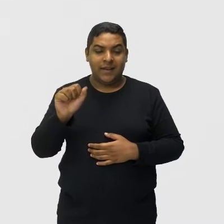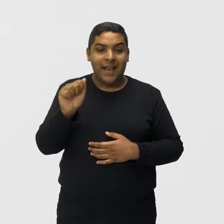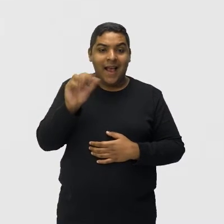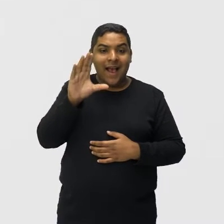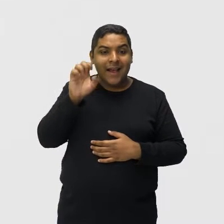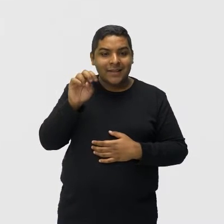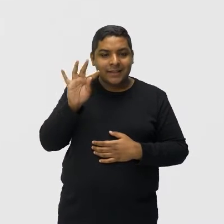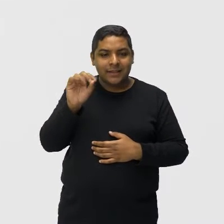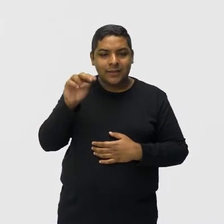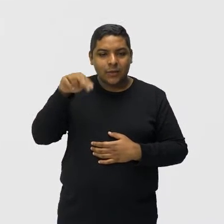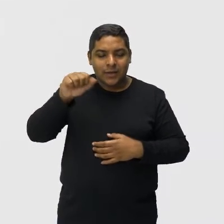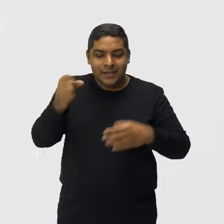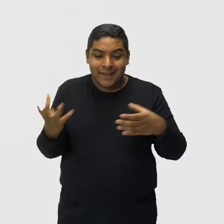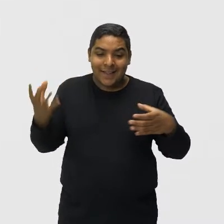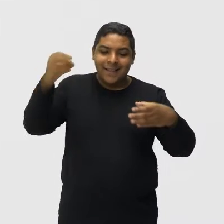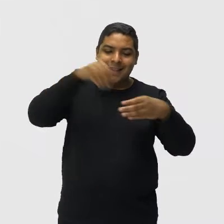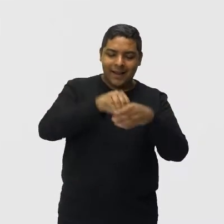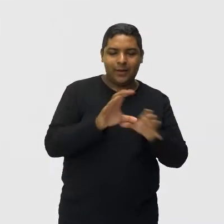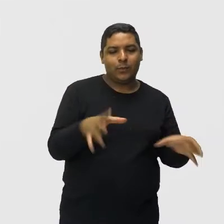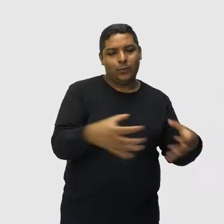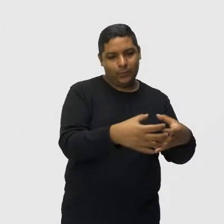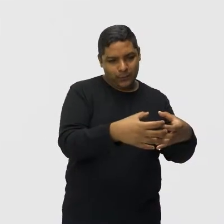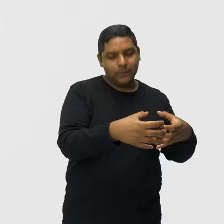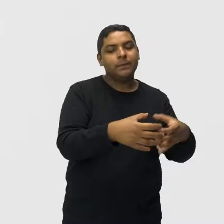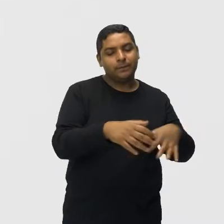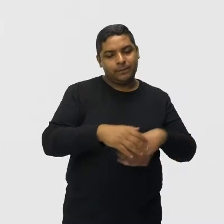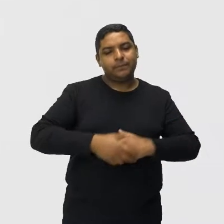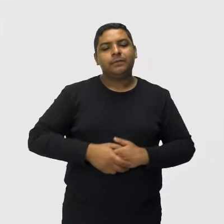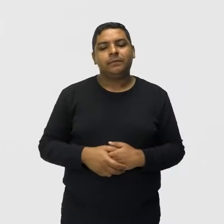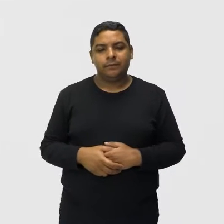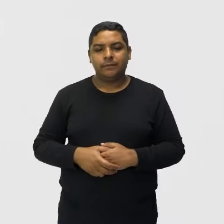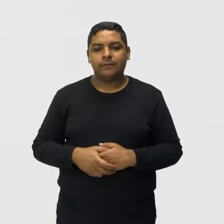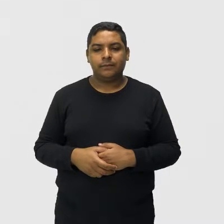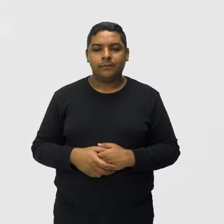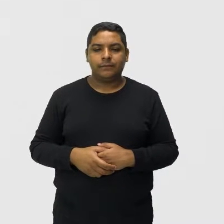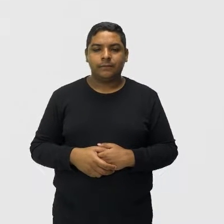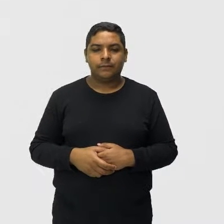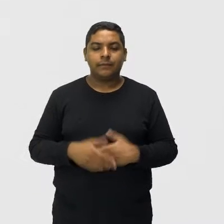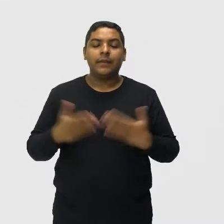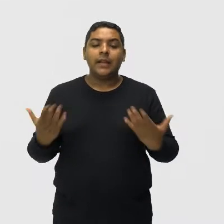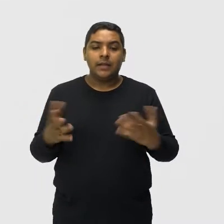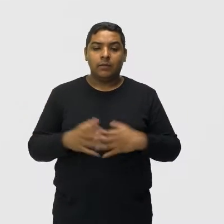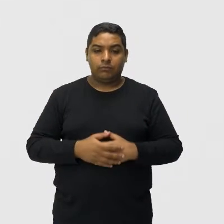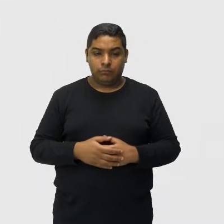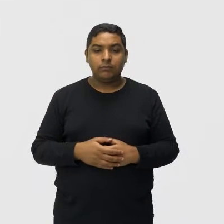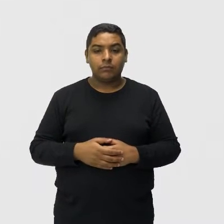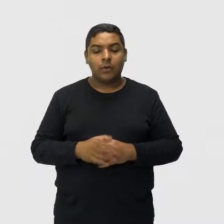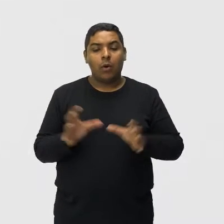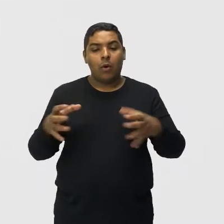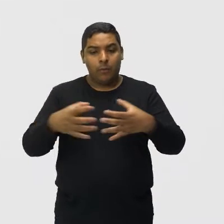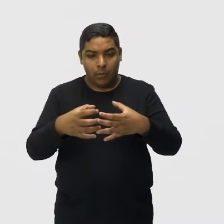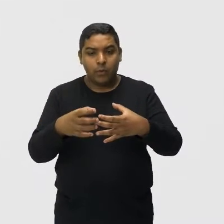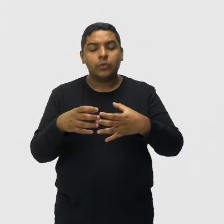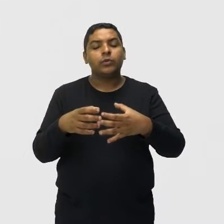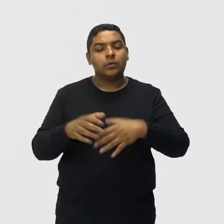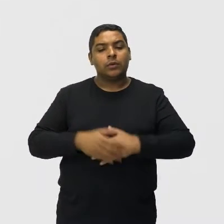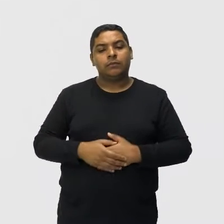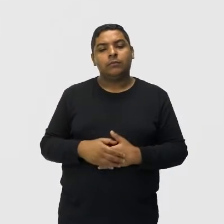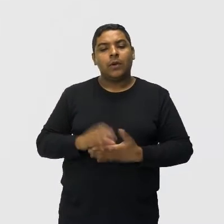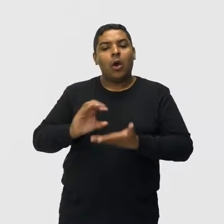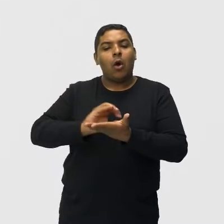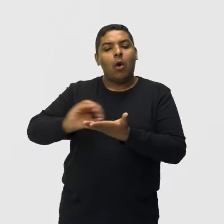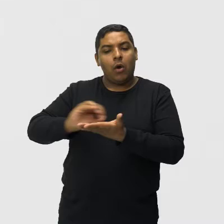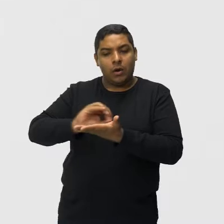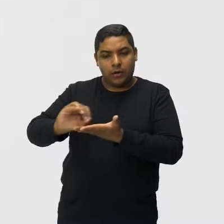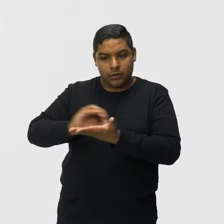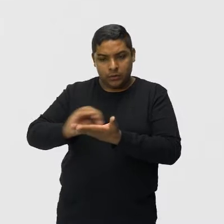do grupo das cetonas, ok? Então, vamos conhecer um pouco mais das cetonas. Então, são compostos orgânicos que pertencem